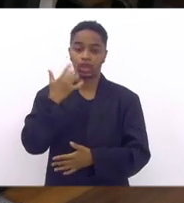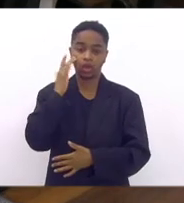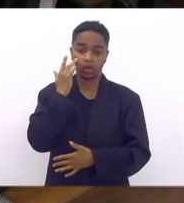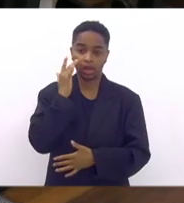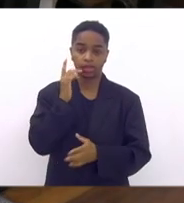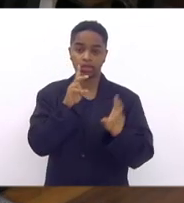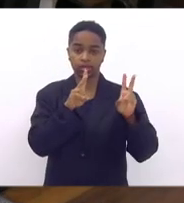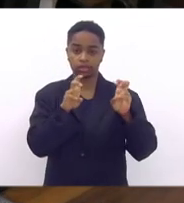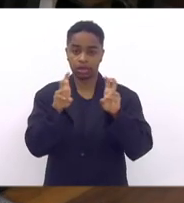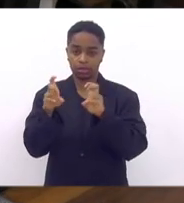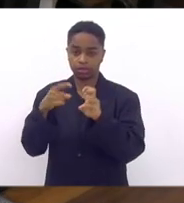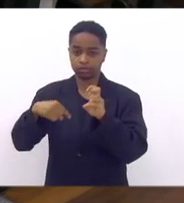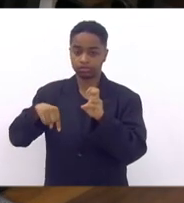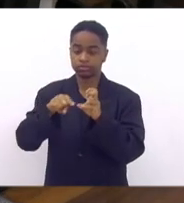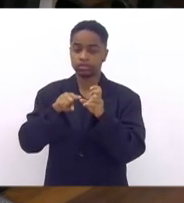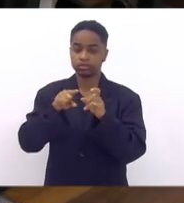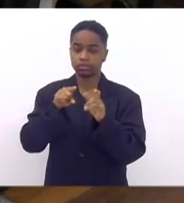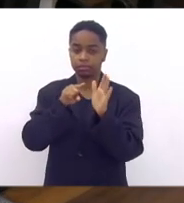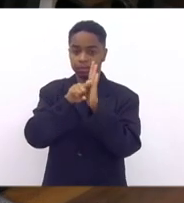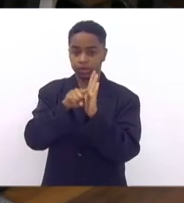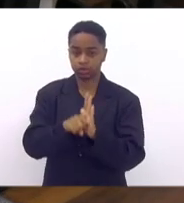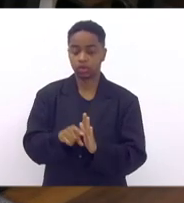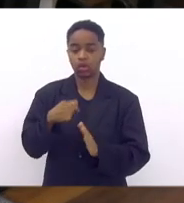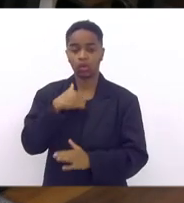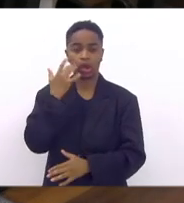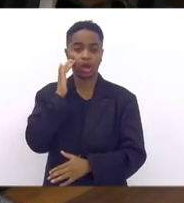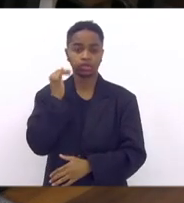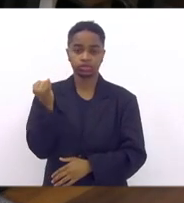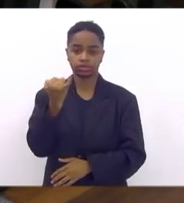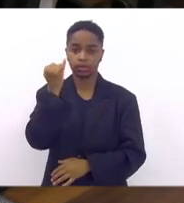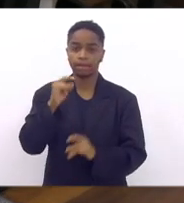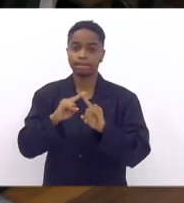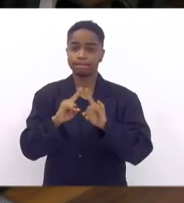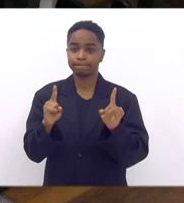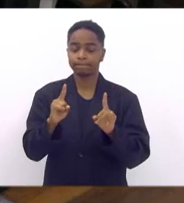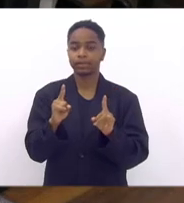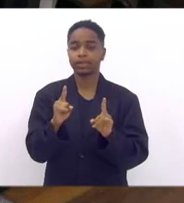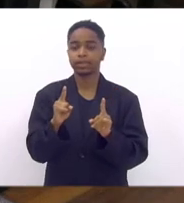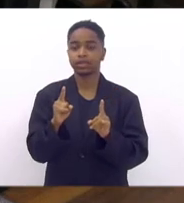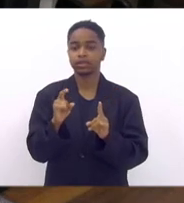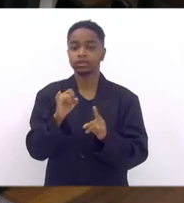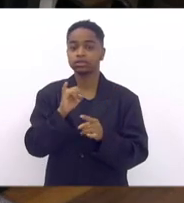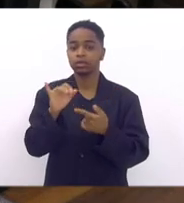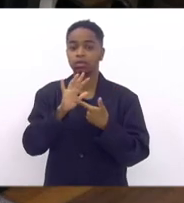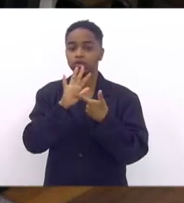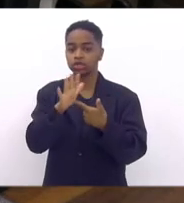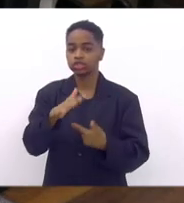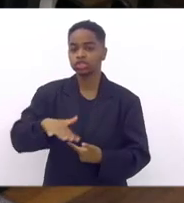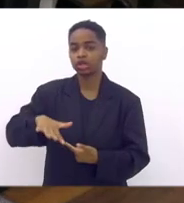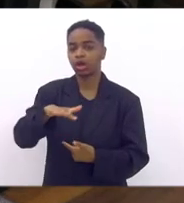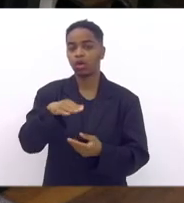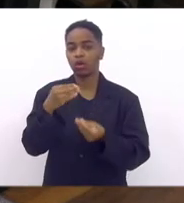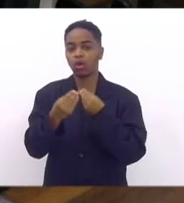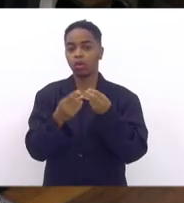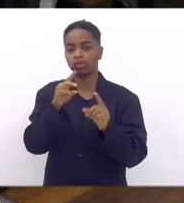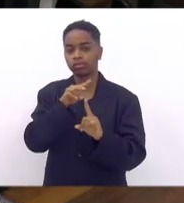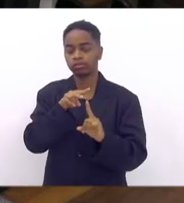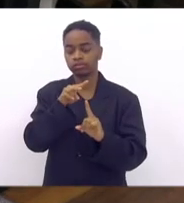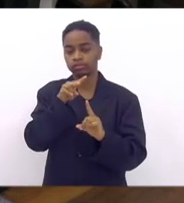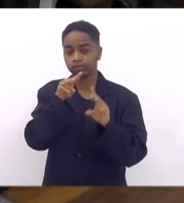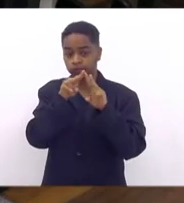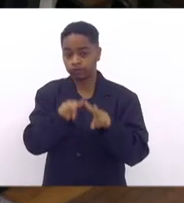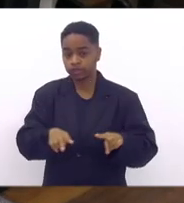levantadas Aqui foram muito relevantes mas eu acho que se ele apresentar a visão Geral do iné vai nos permitir aprofundar